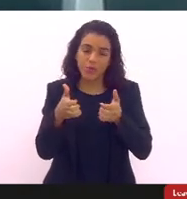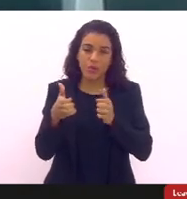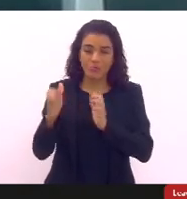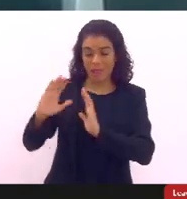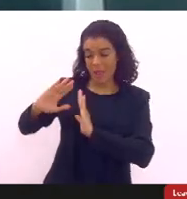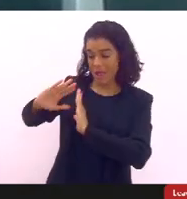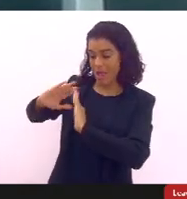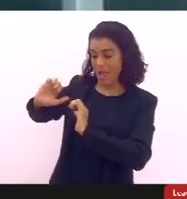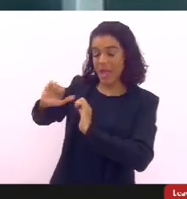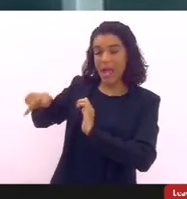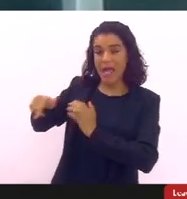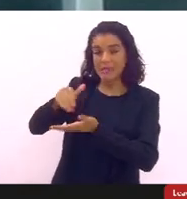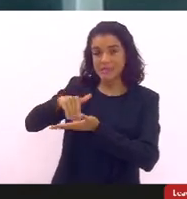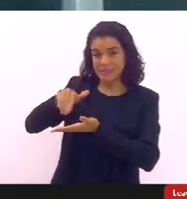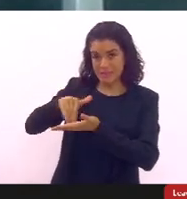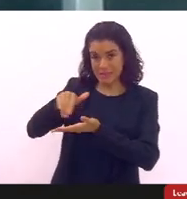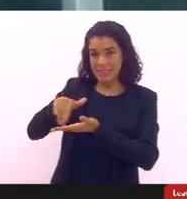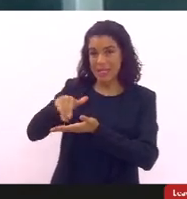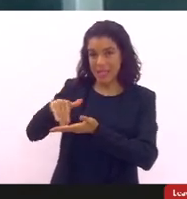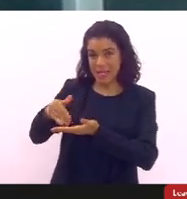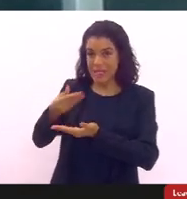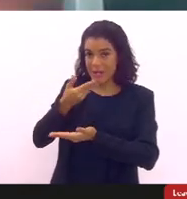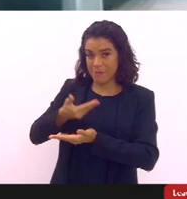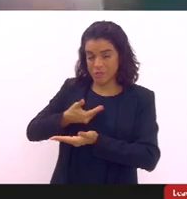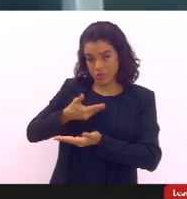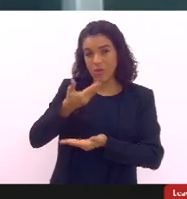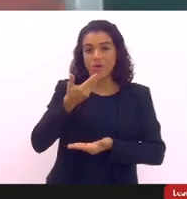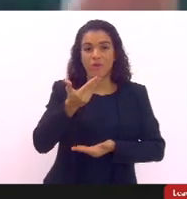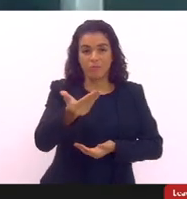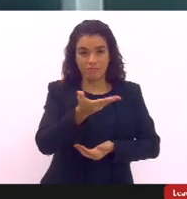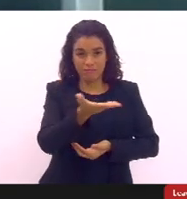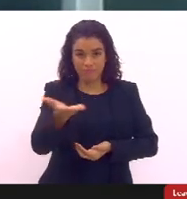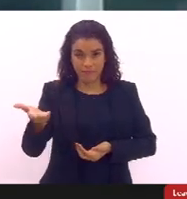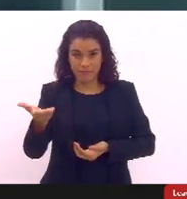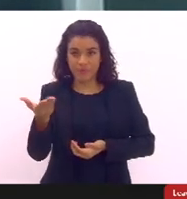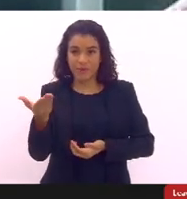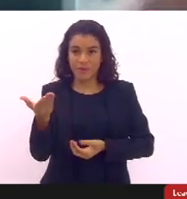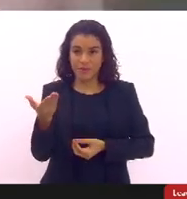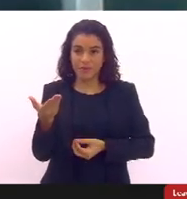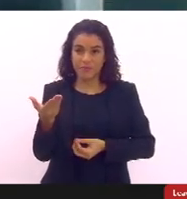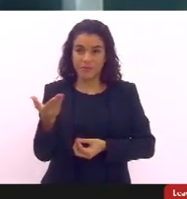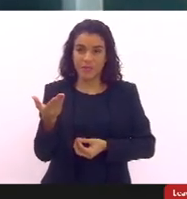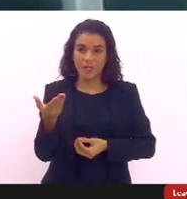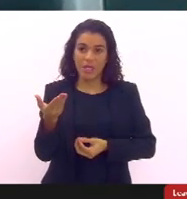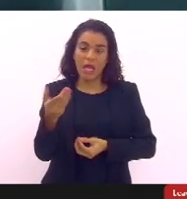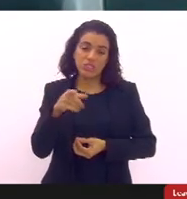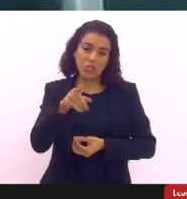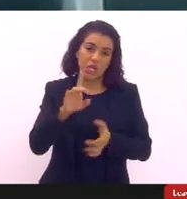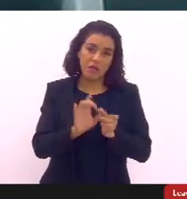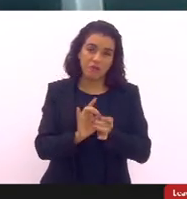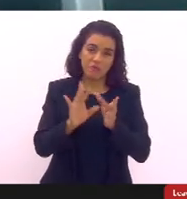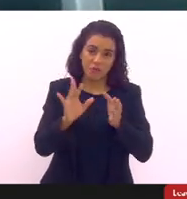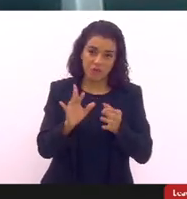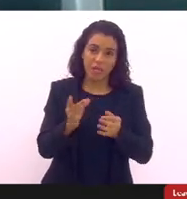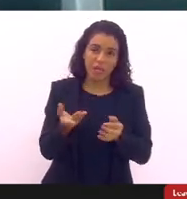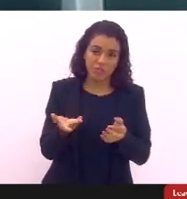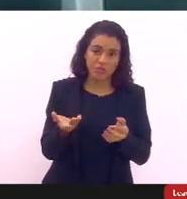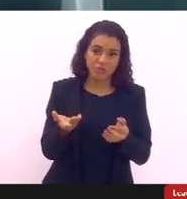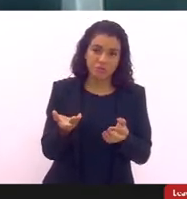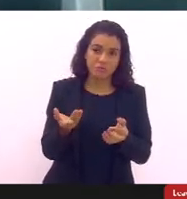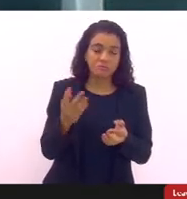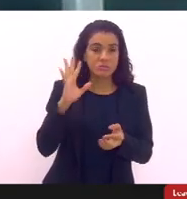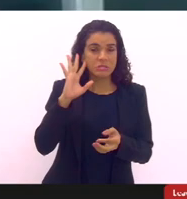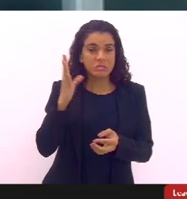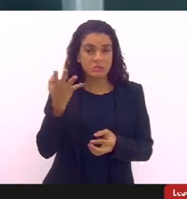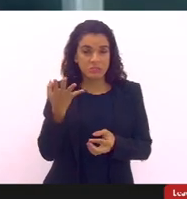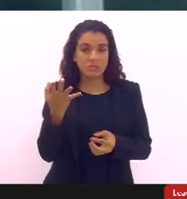fez, tá, na última encontro que nós tivemos. Eu vou colocar aqui, a senhora fique à vontade para